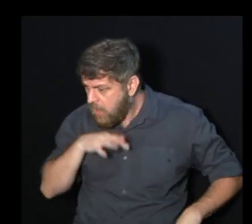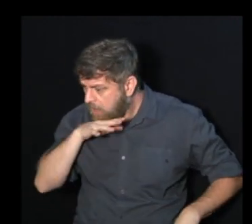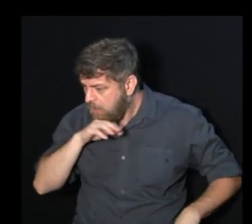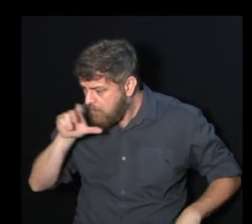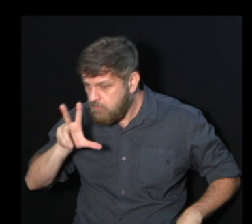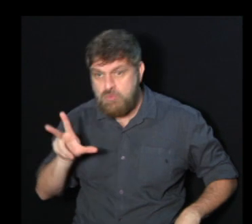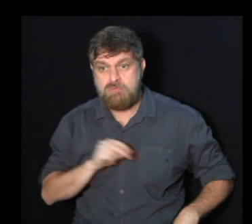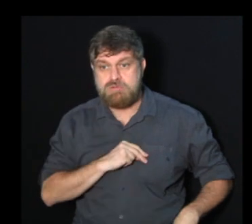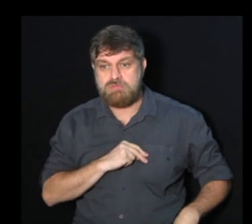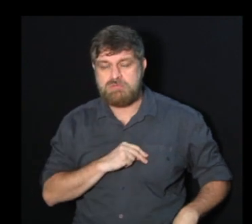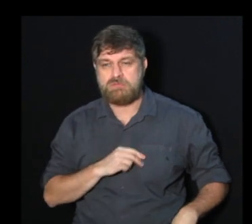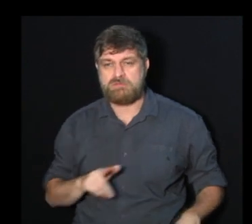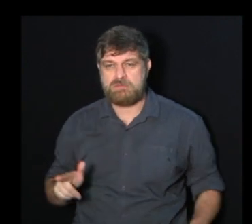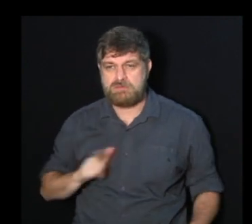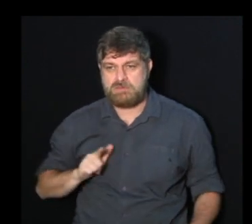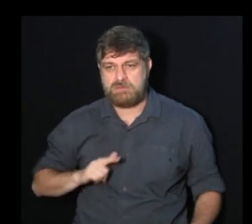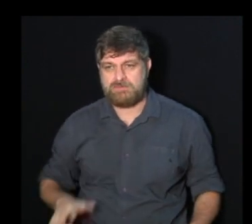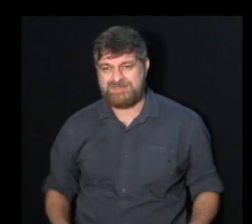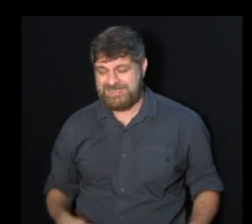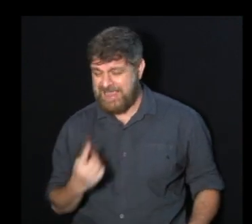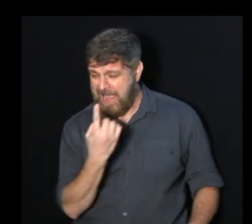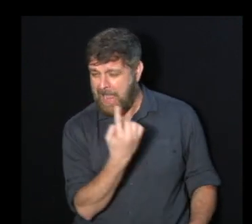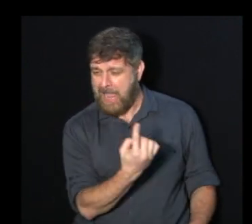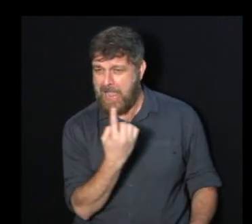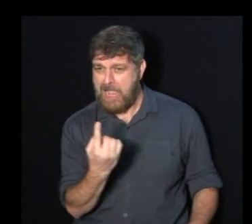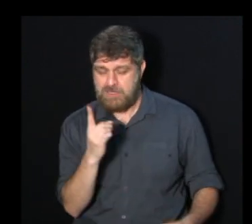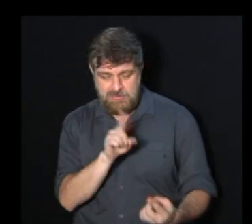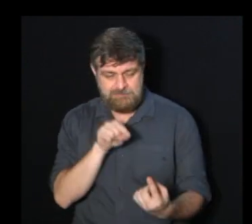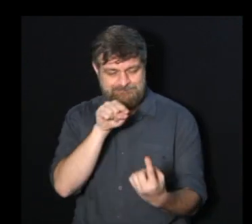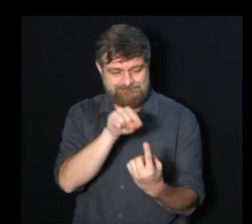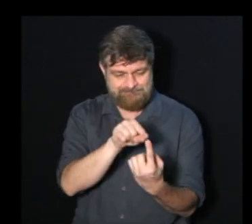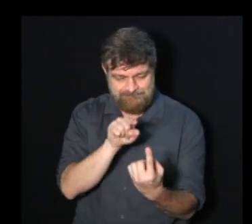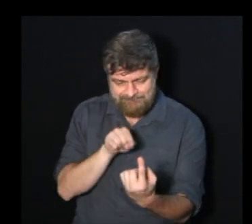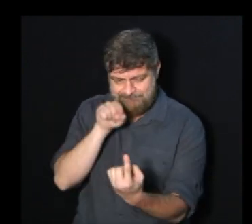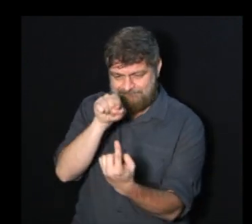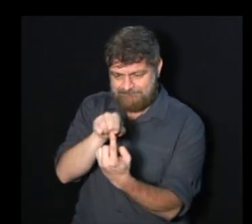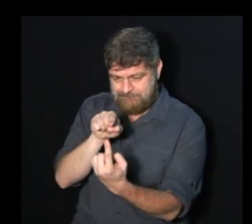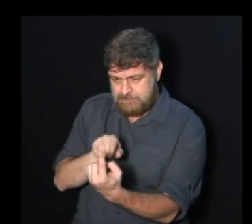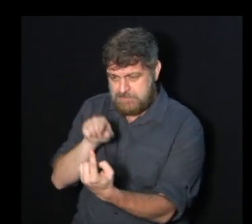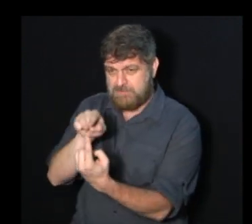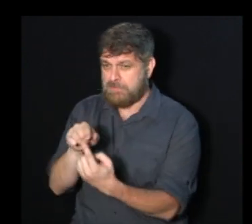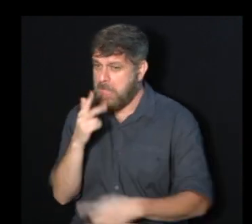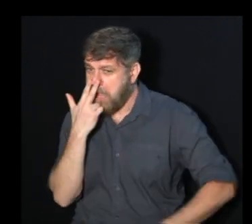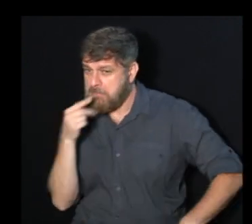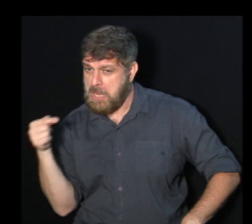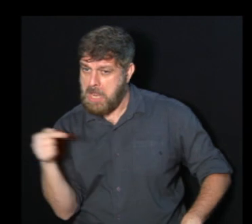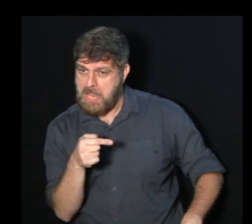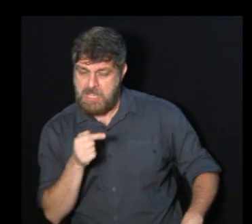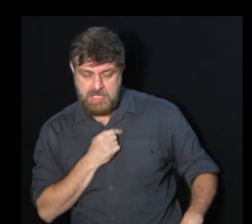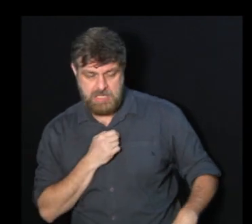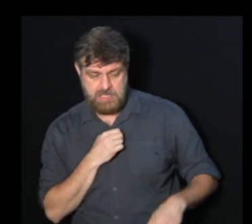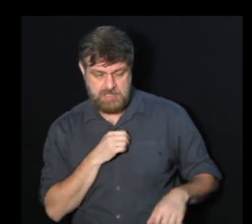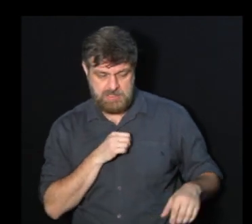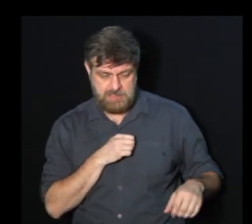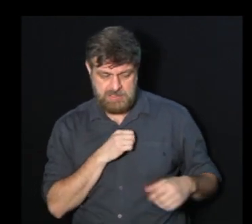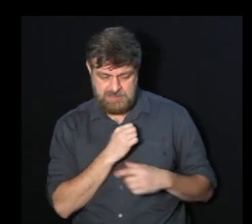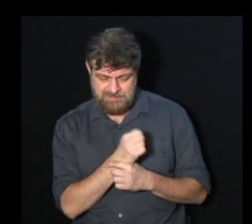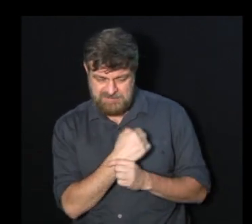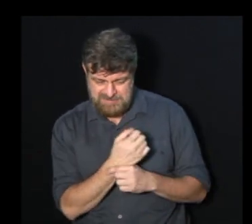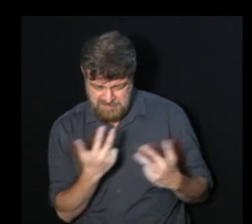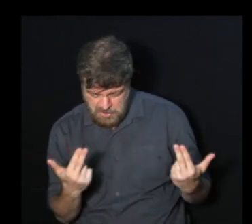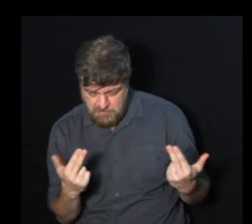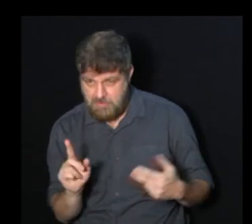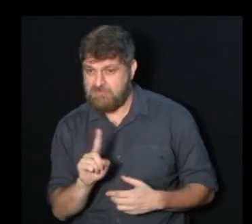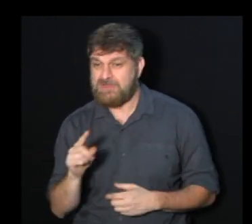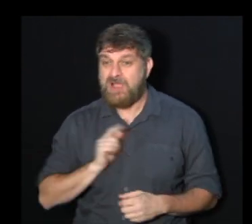para a gente. Então, esse tratamento tem que ser direcionado, não é igual para todo mundo. Às vezes até parece, mas ele está fazendo o mesmo exercício do que eu. Tudo bem, mas é uma